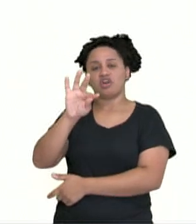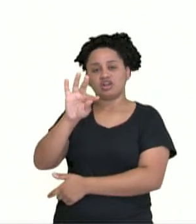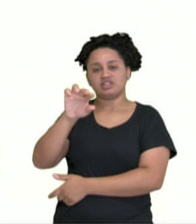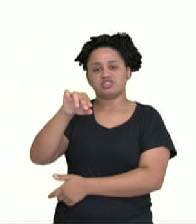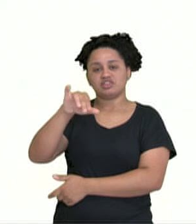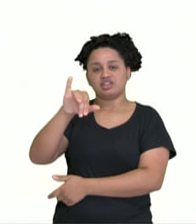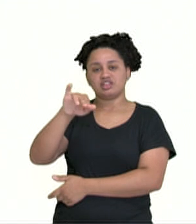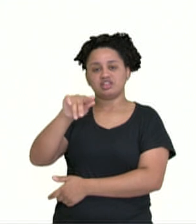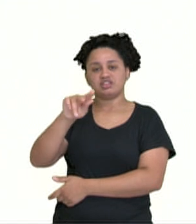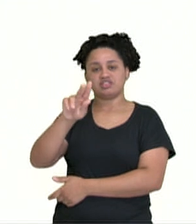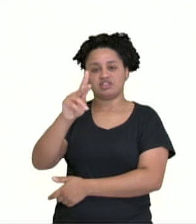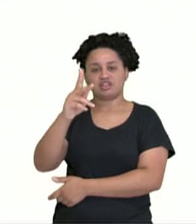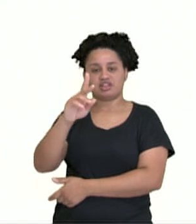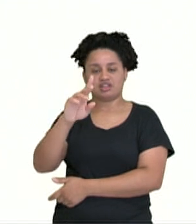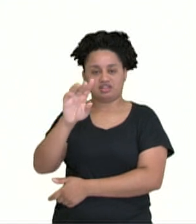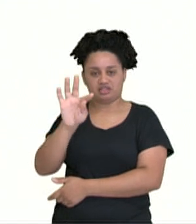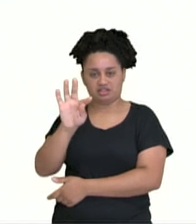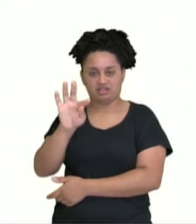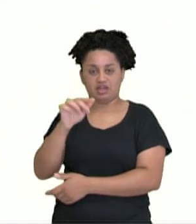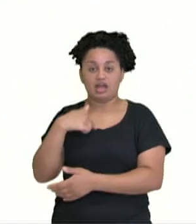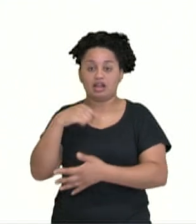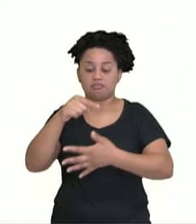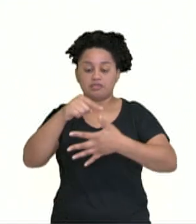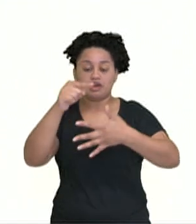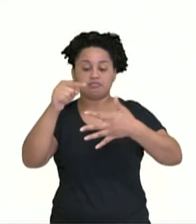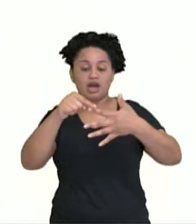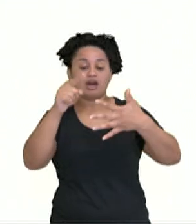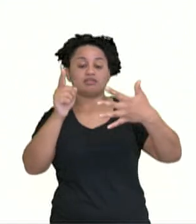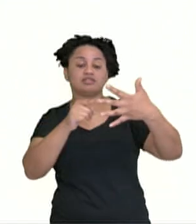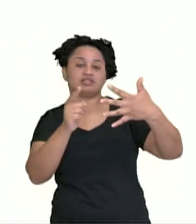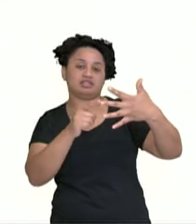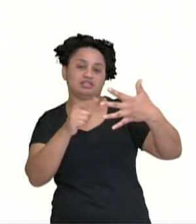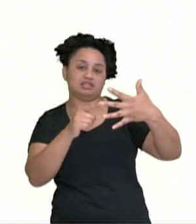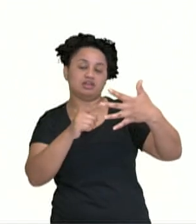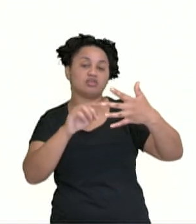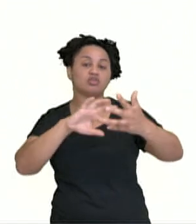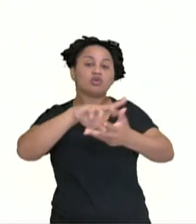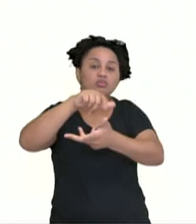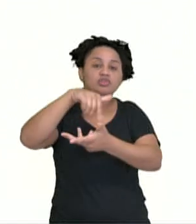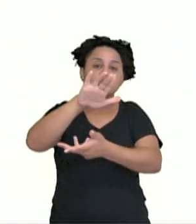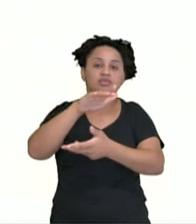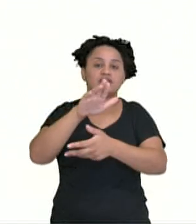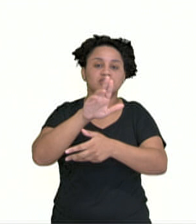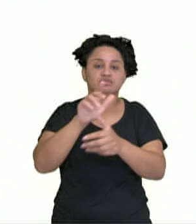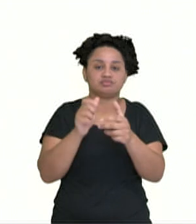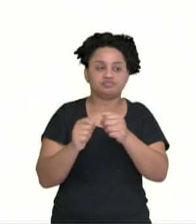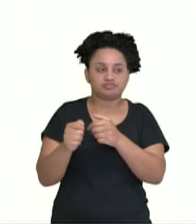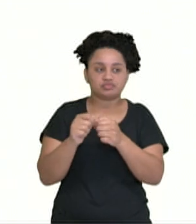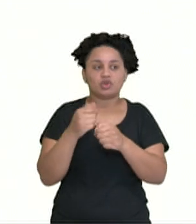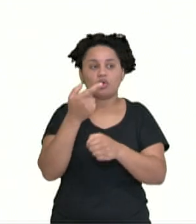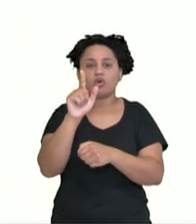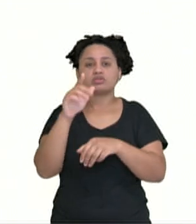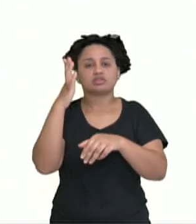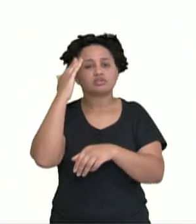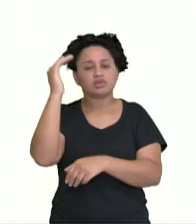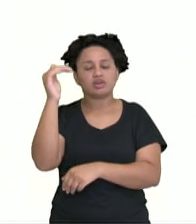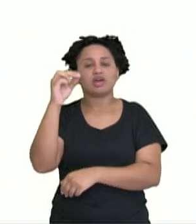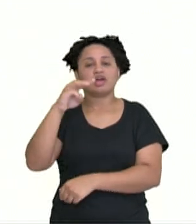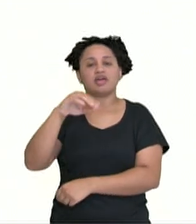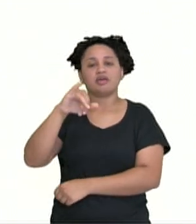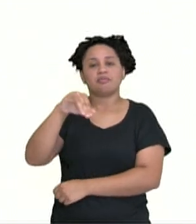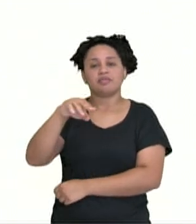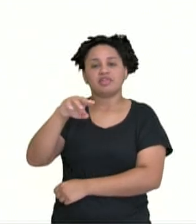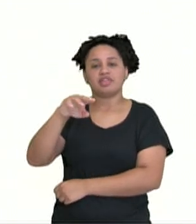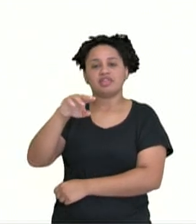está classificado como o terceiro jogo mais praticado no mundo. Outro jogo muito conhecido é o